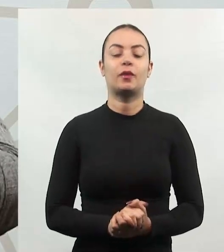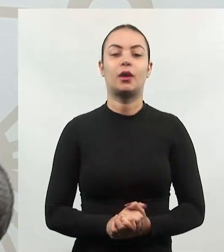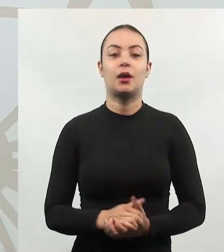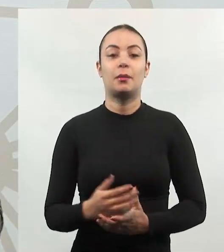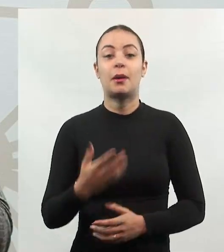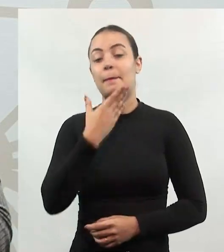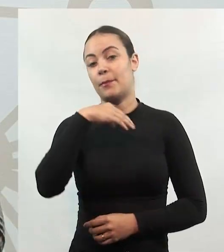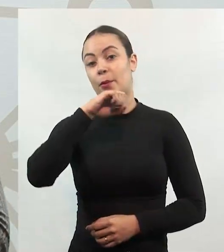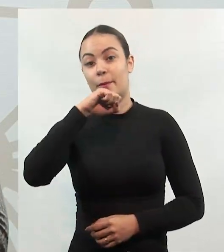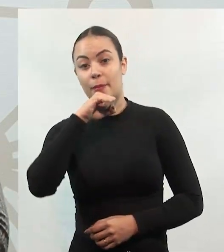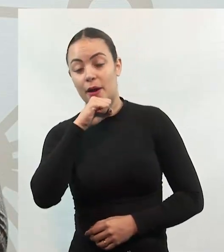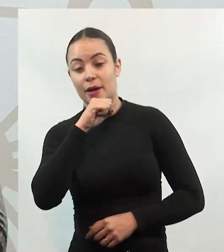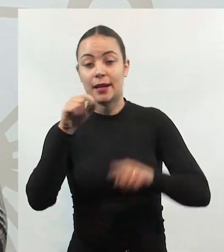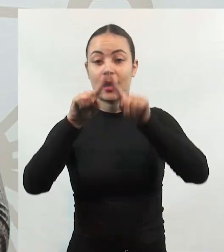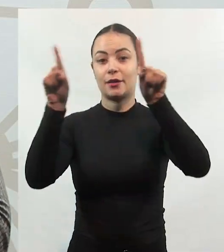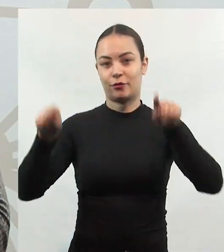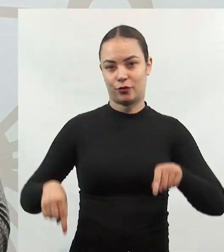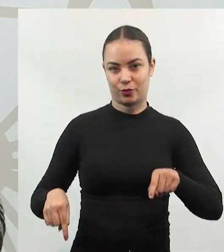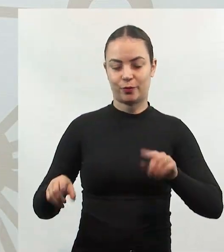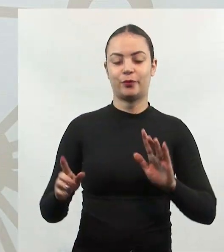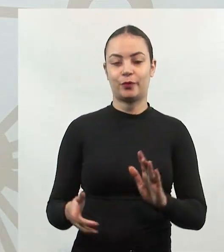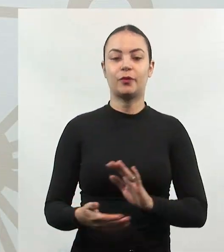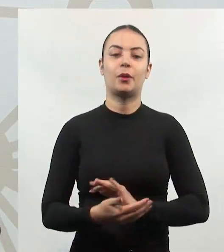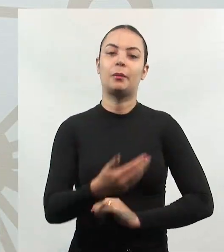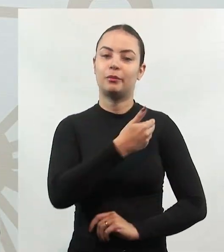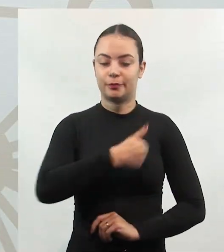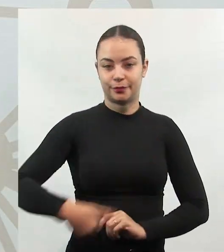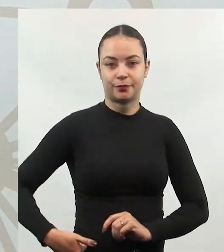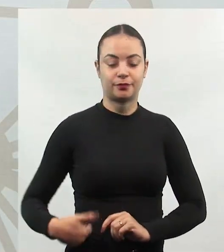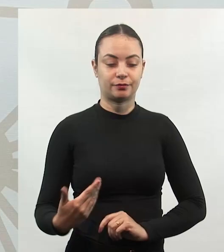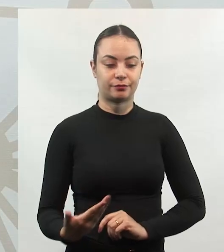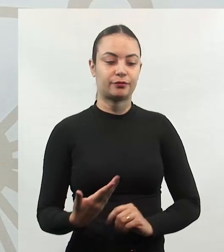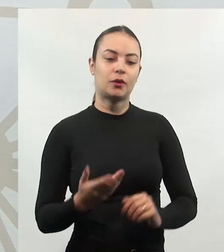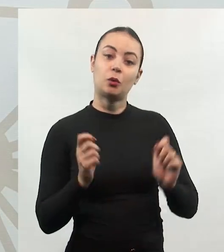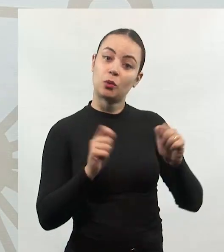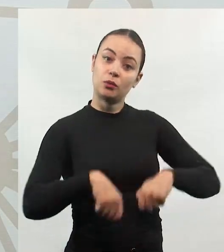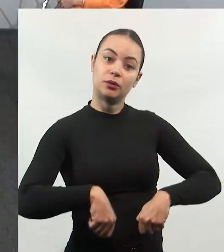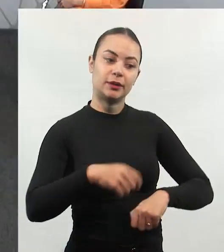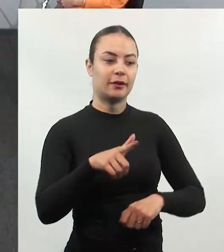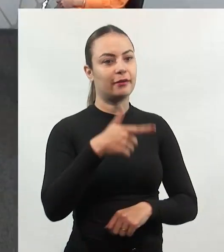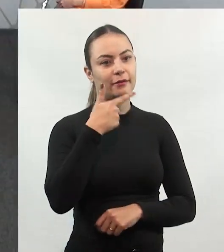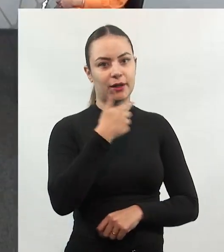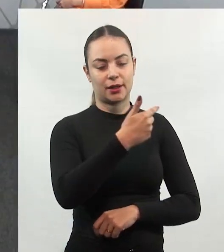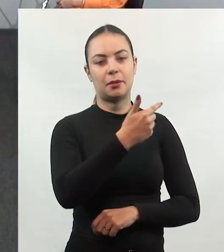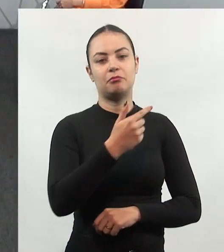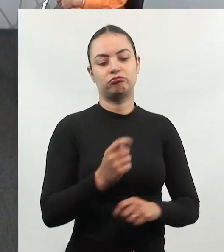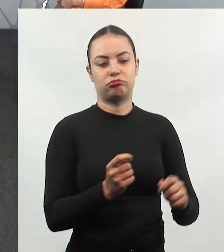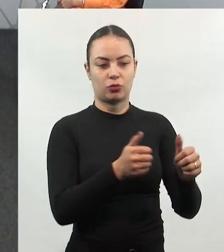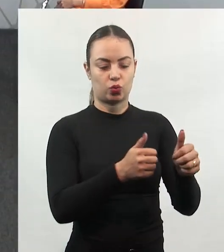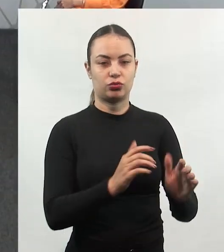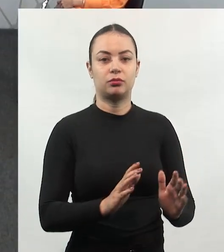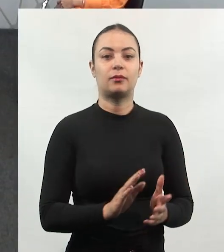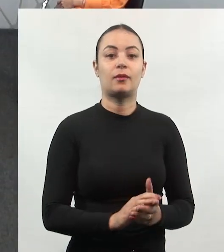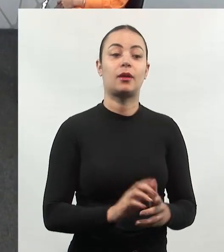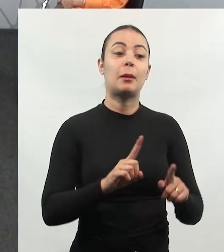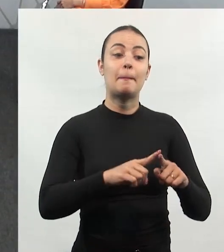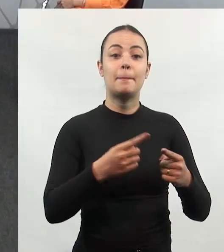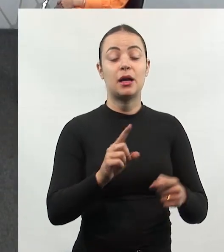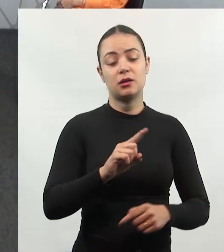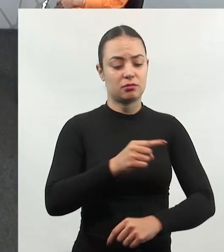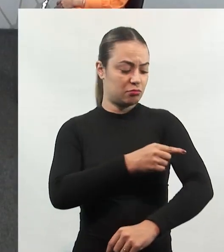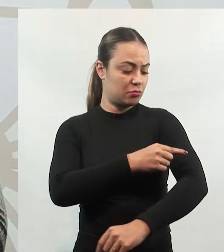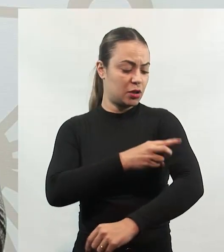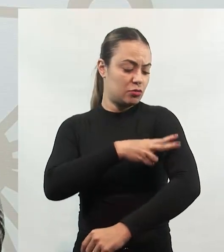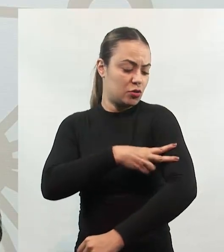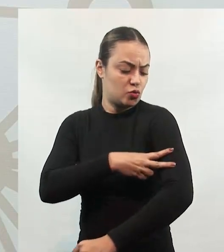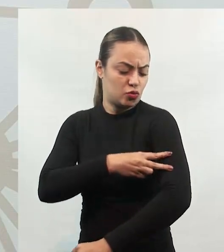depois toda escola pública. E aí eu fiz a oitava série, não existia o nono ano, oitava série, na escola